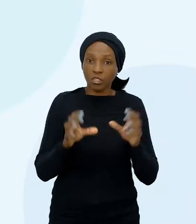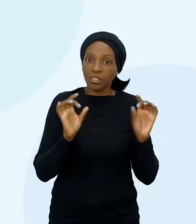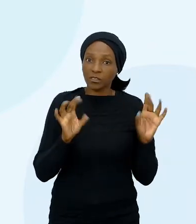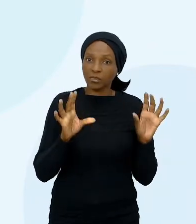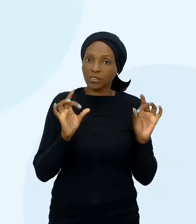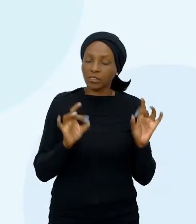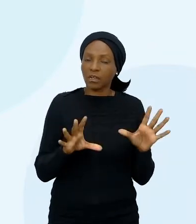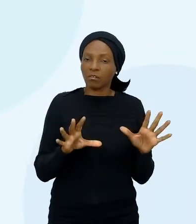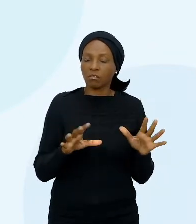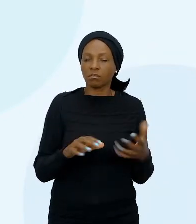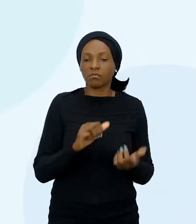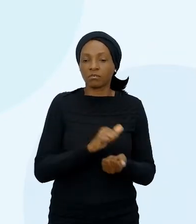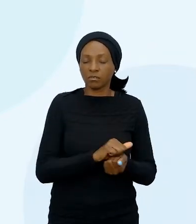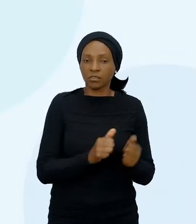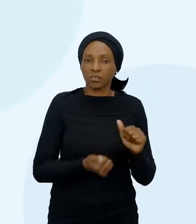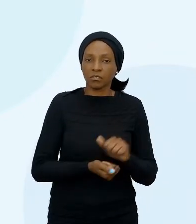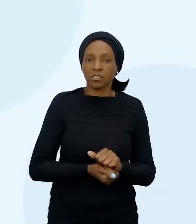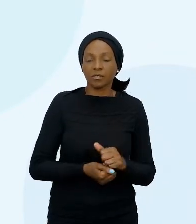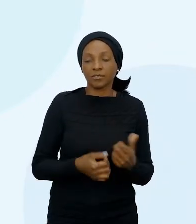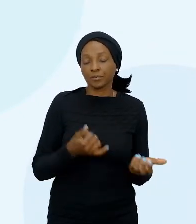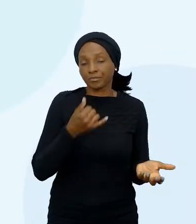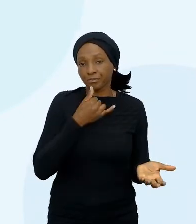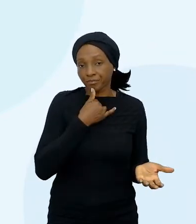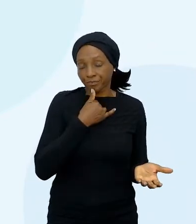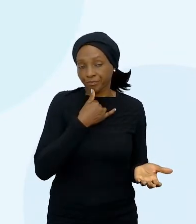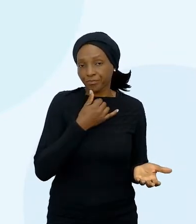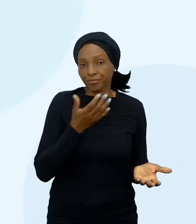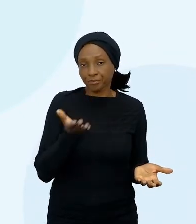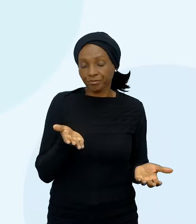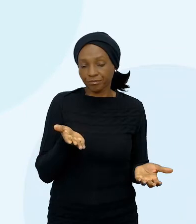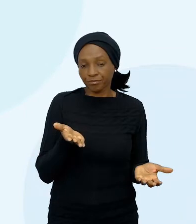adequado, que seria, infelizmente, né,